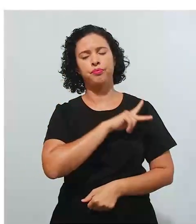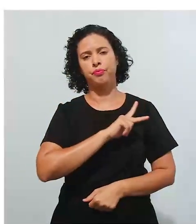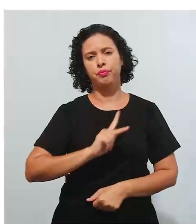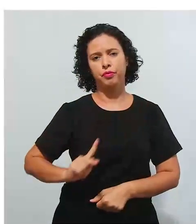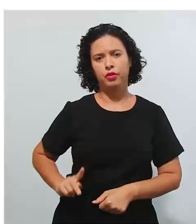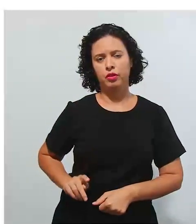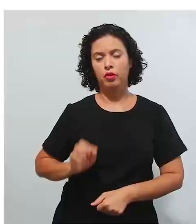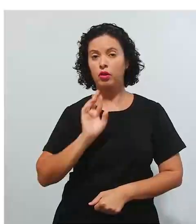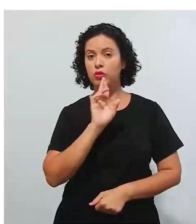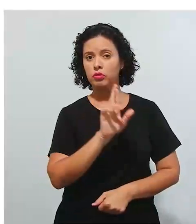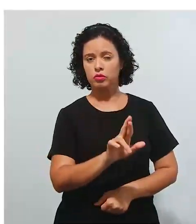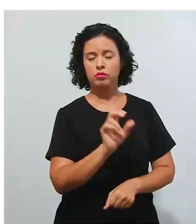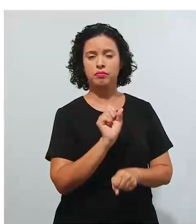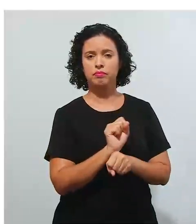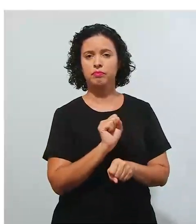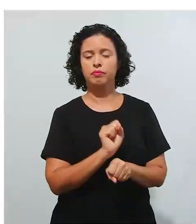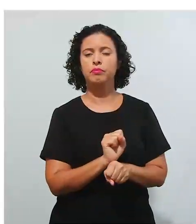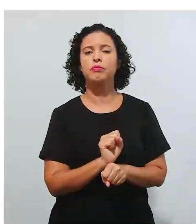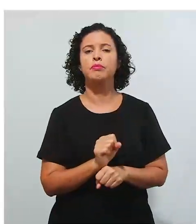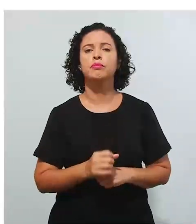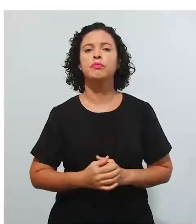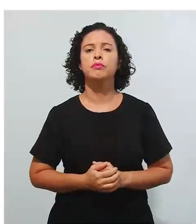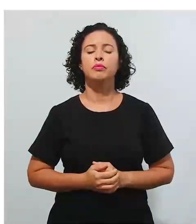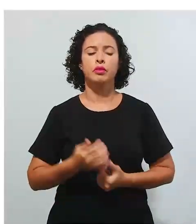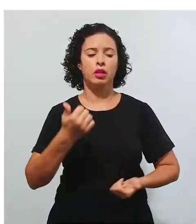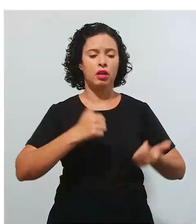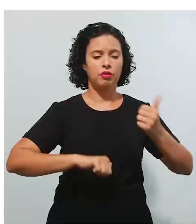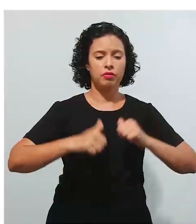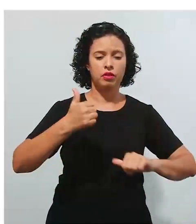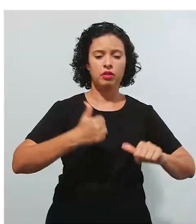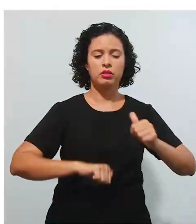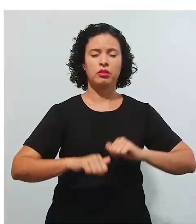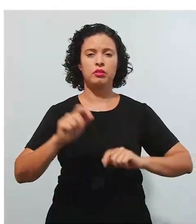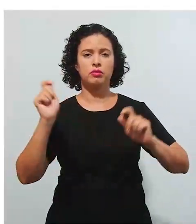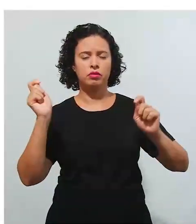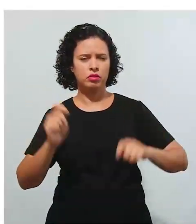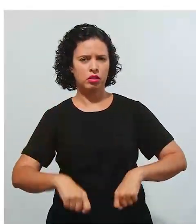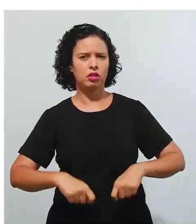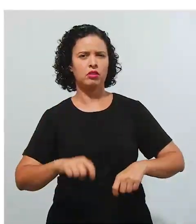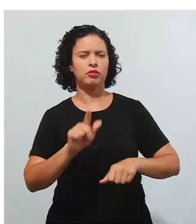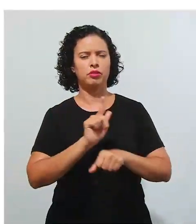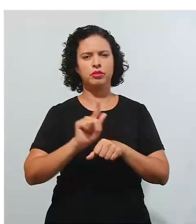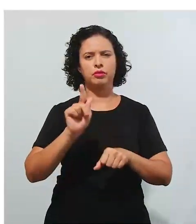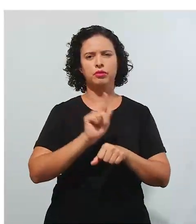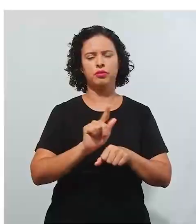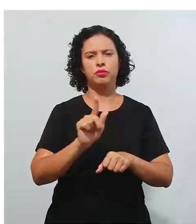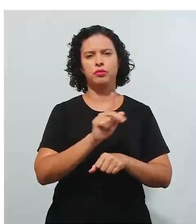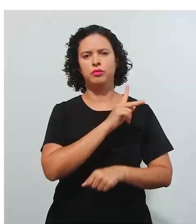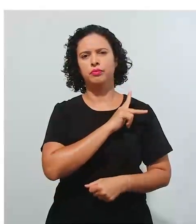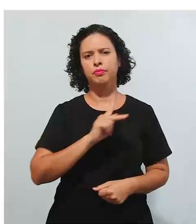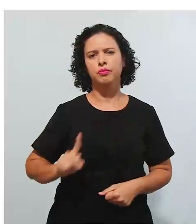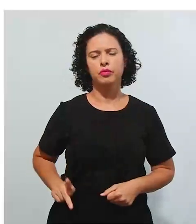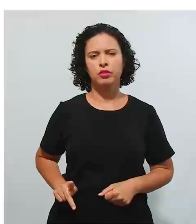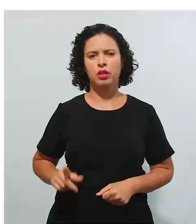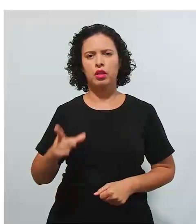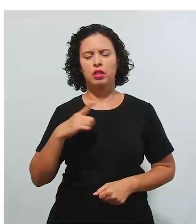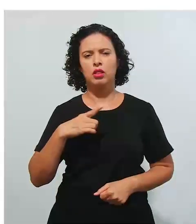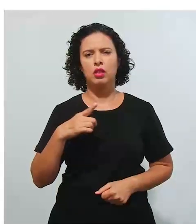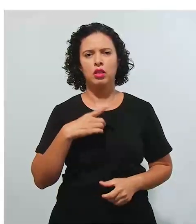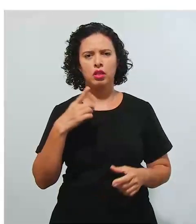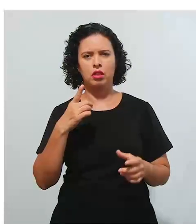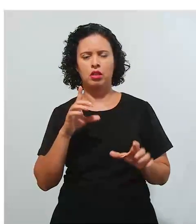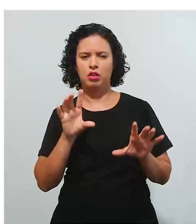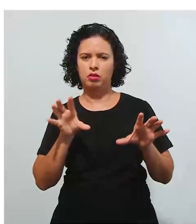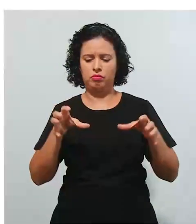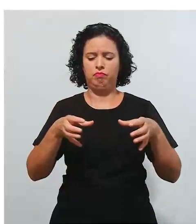resultados esperados. A avaliação possibilita aos gestores públicos formar um banco de dados